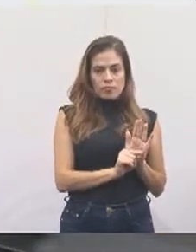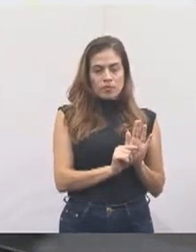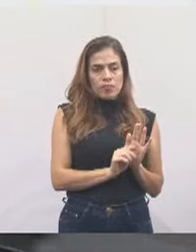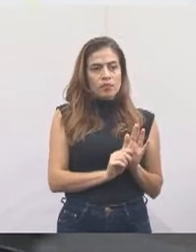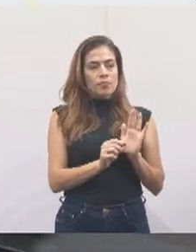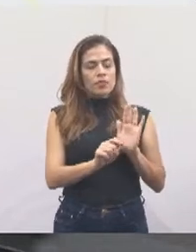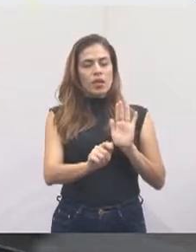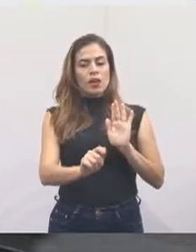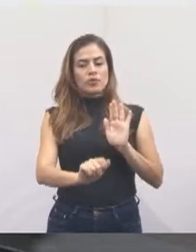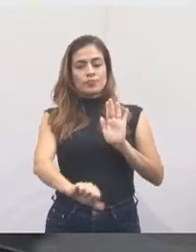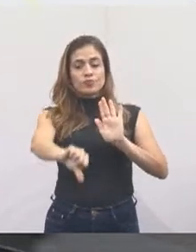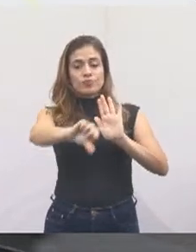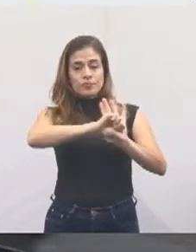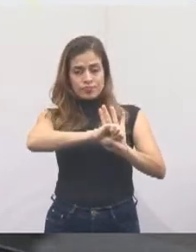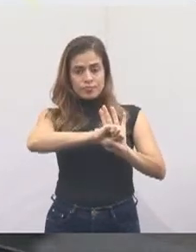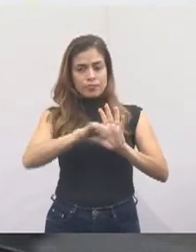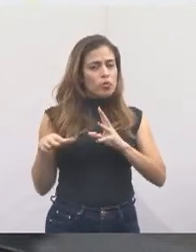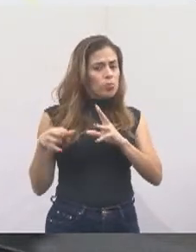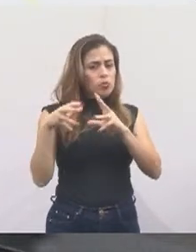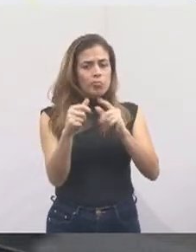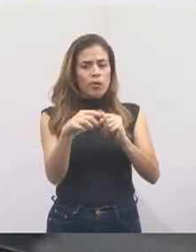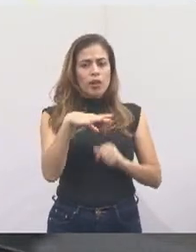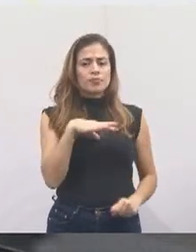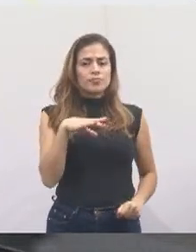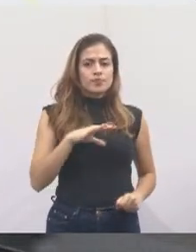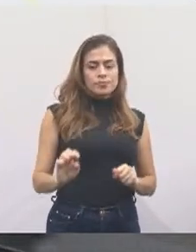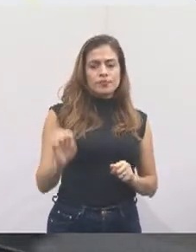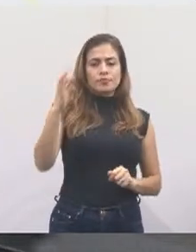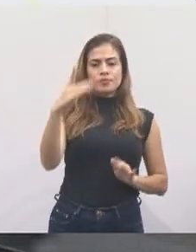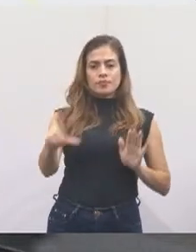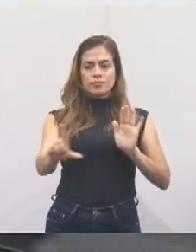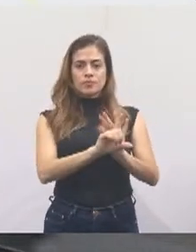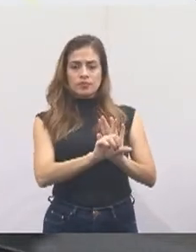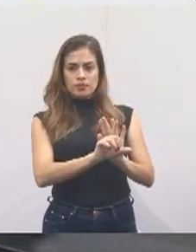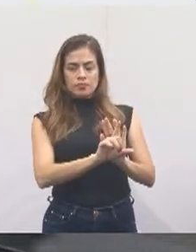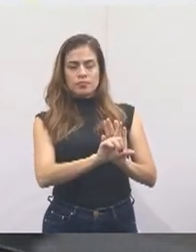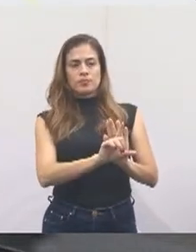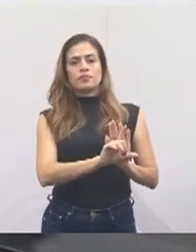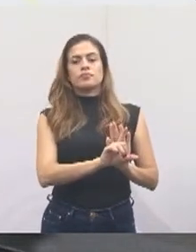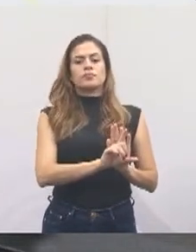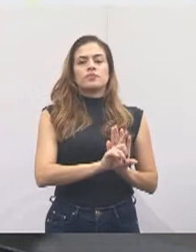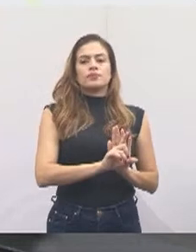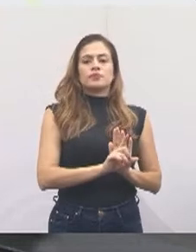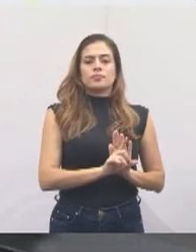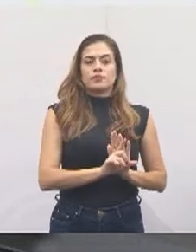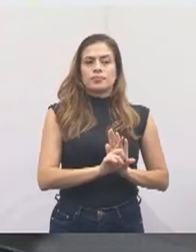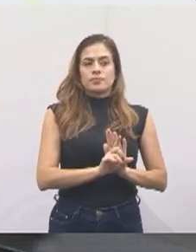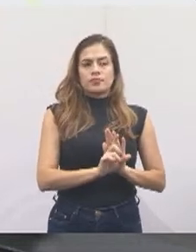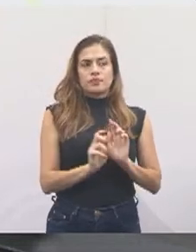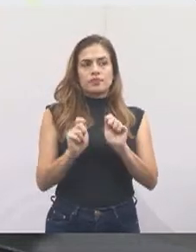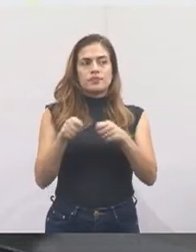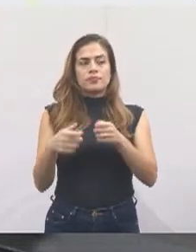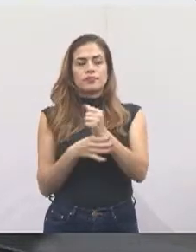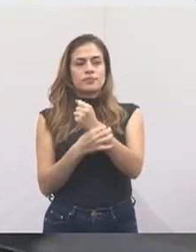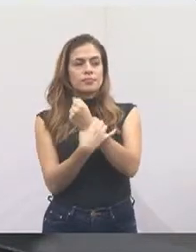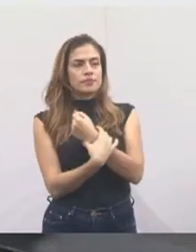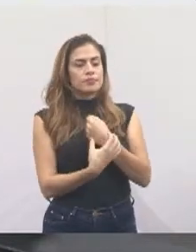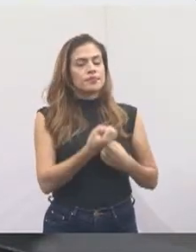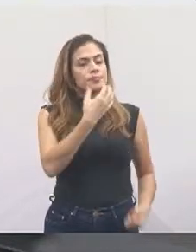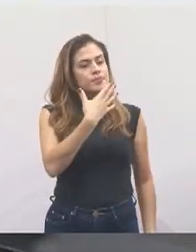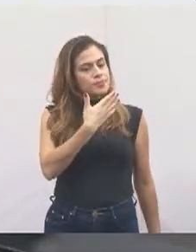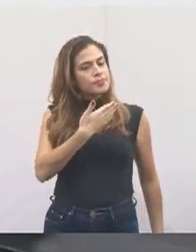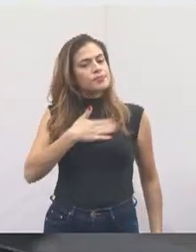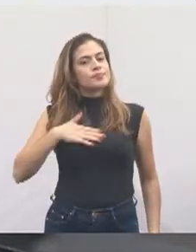em todas as cidades criação atualização da legislação e concernem a segurança e